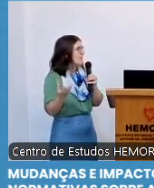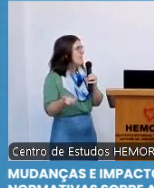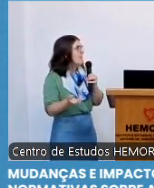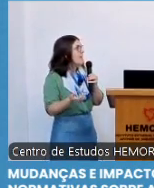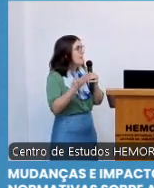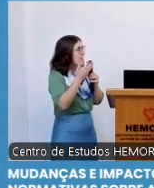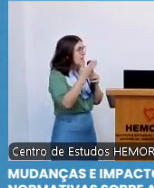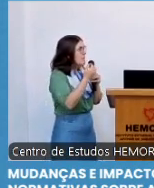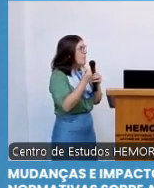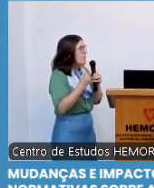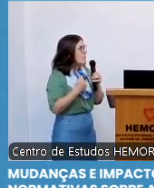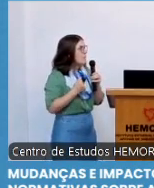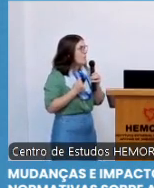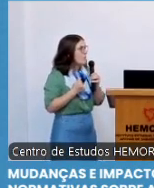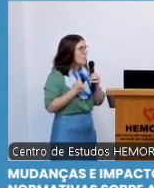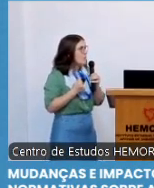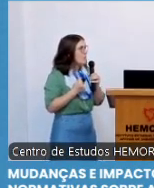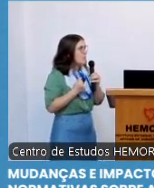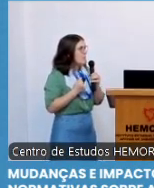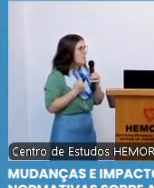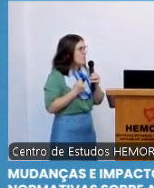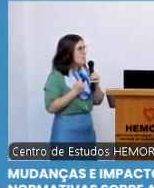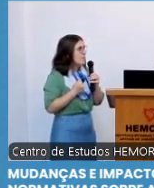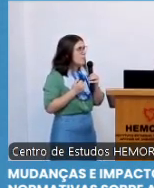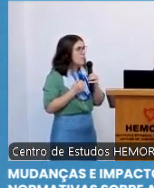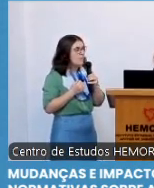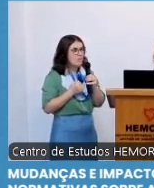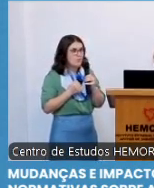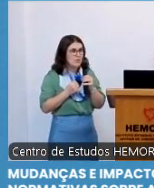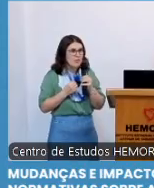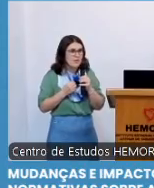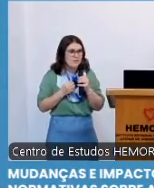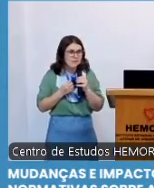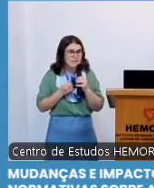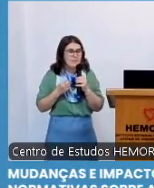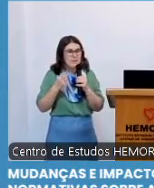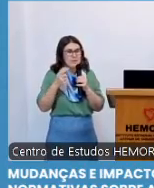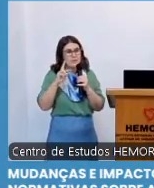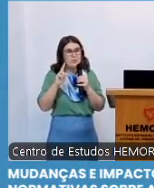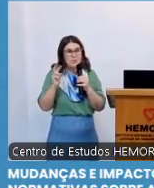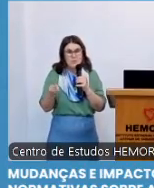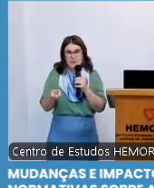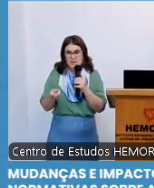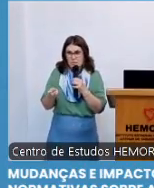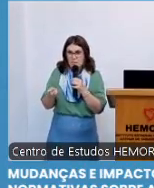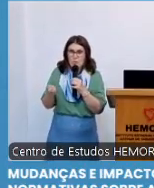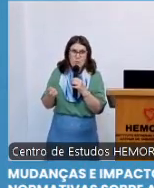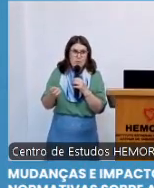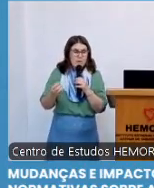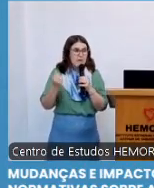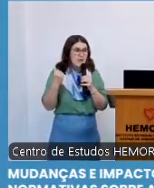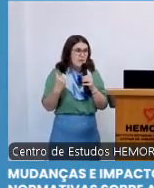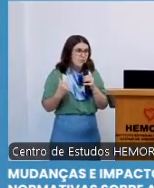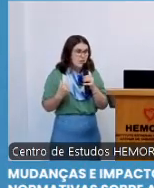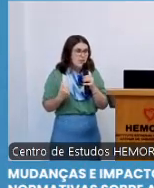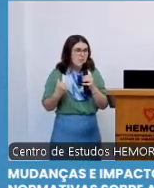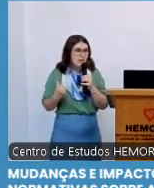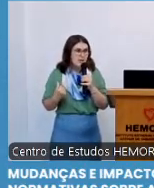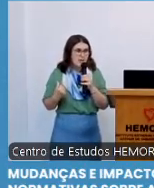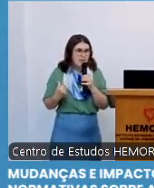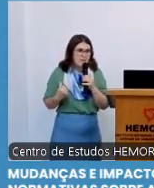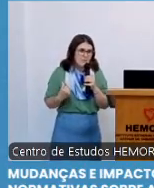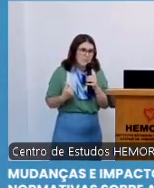Então, e o outro ponto importante, que é dos conflitos de interesse. Em 2 momentos.